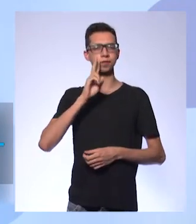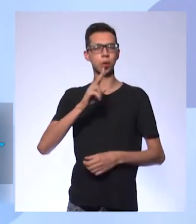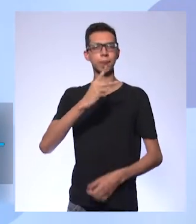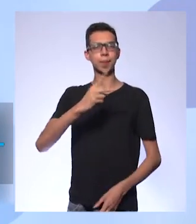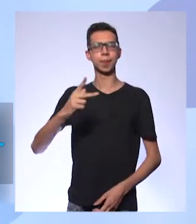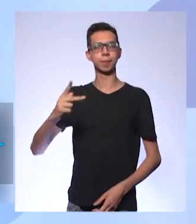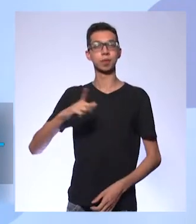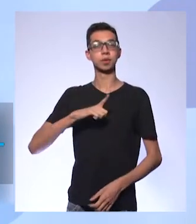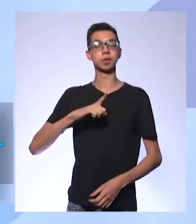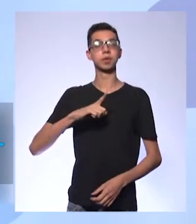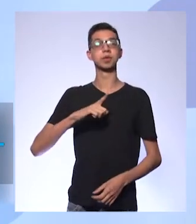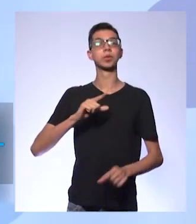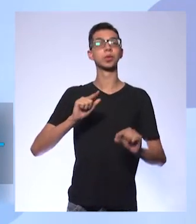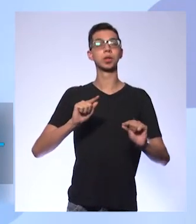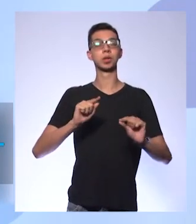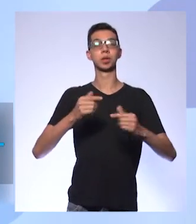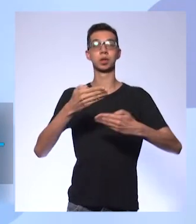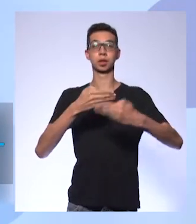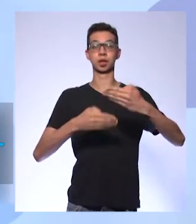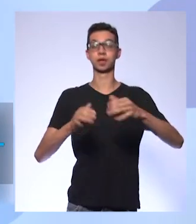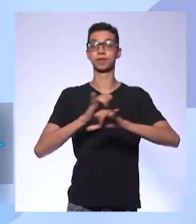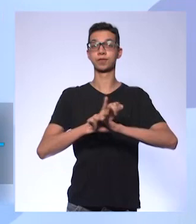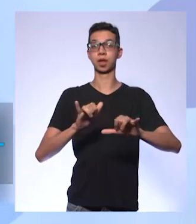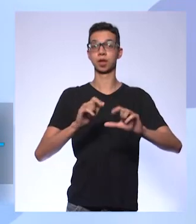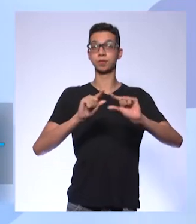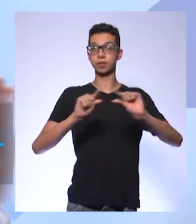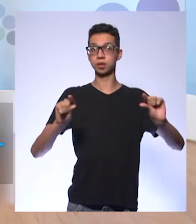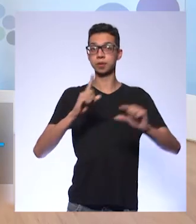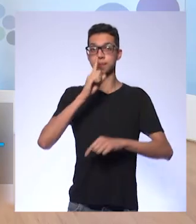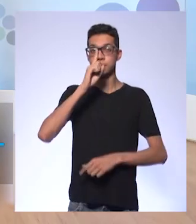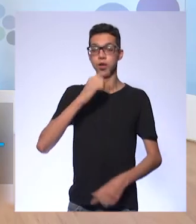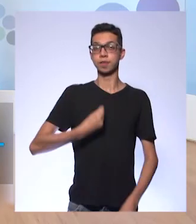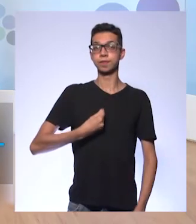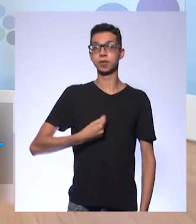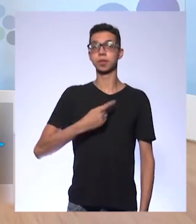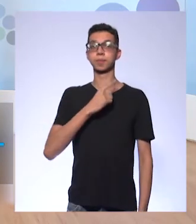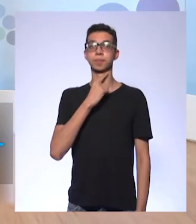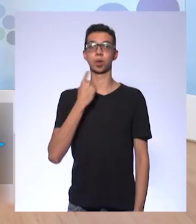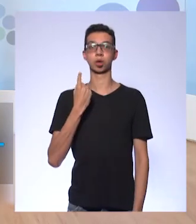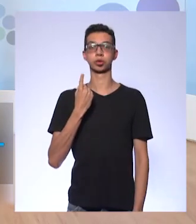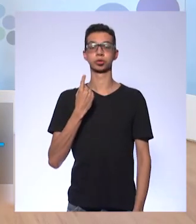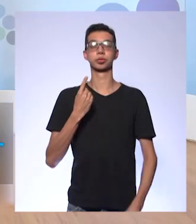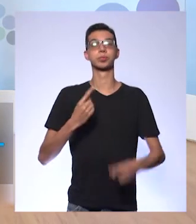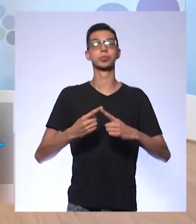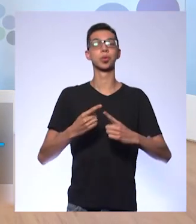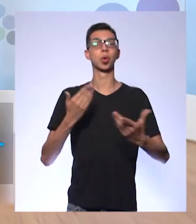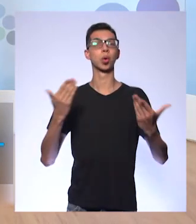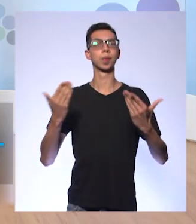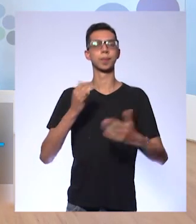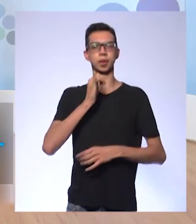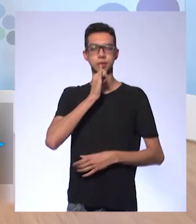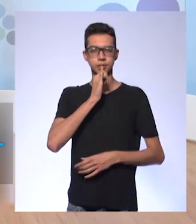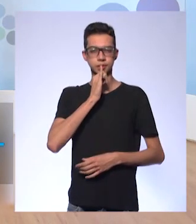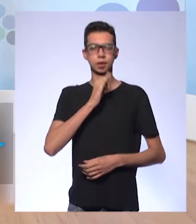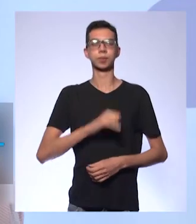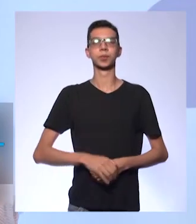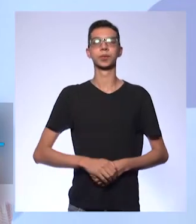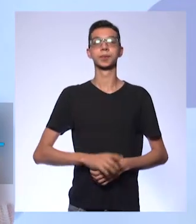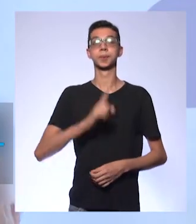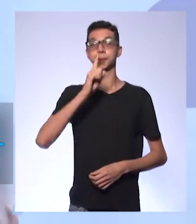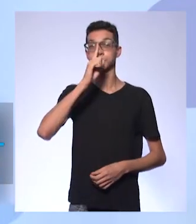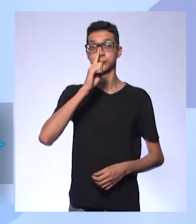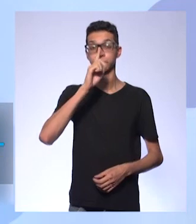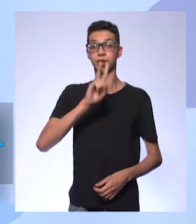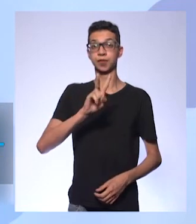uma frase assim, perigo de vida ou de morte? Porque é um paradigma isso daí, né? Se você É vai num lugar de alta verdade. tensão, tá escrito risco